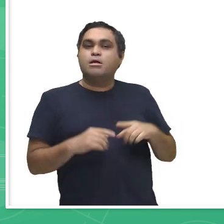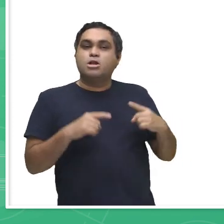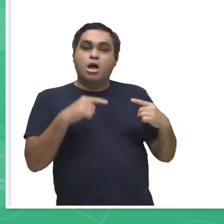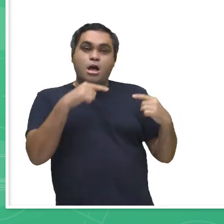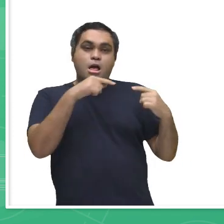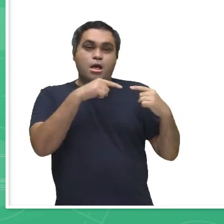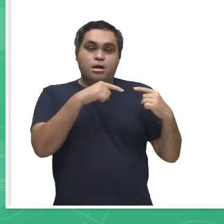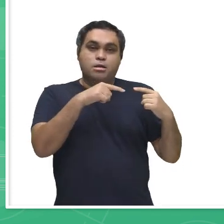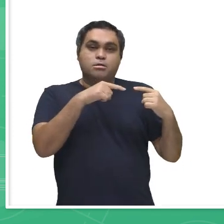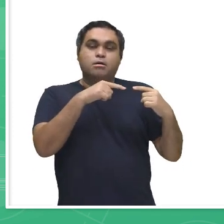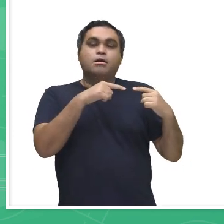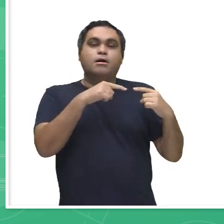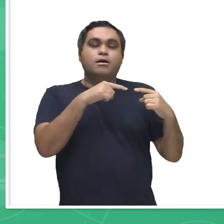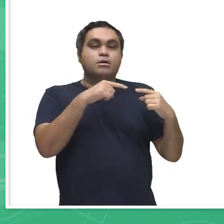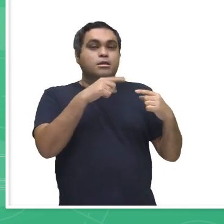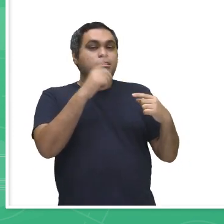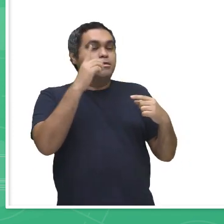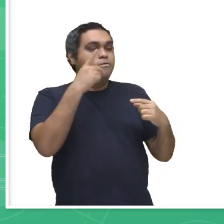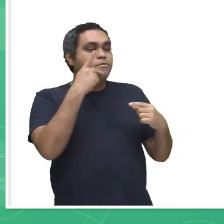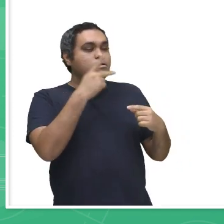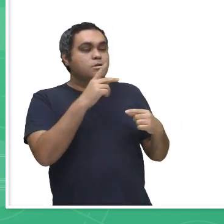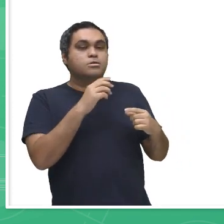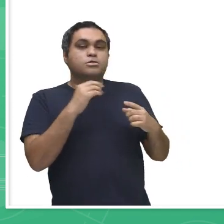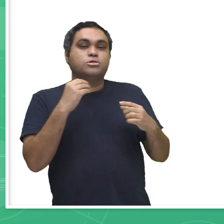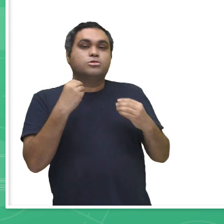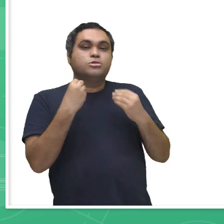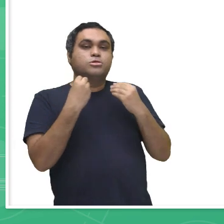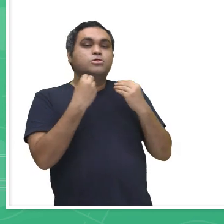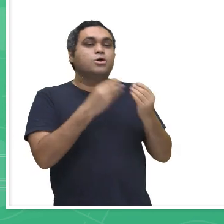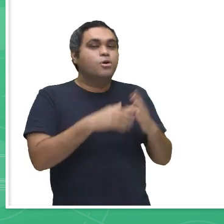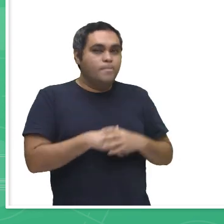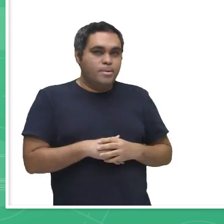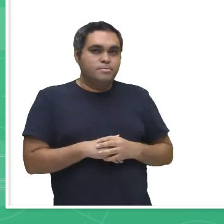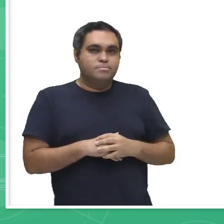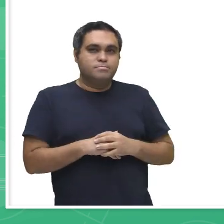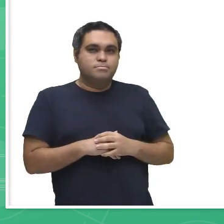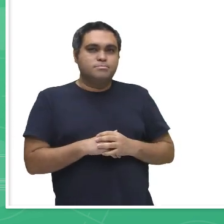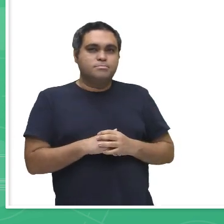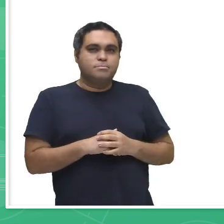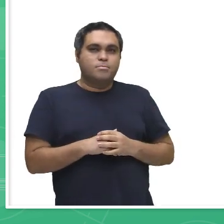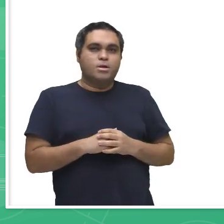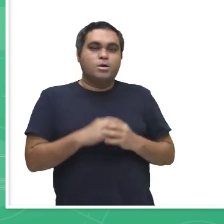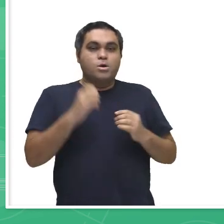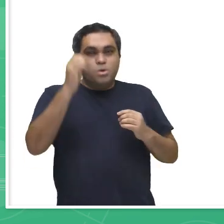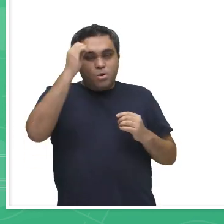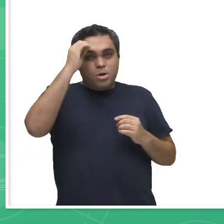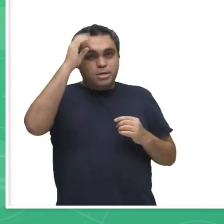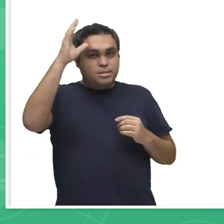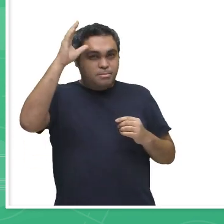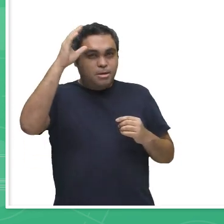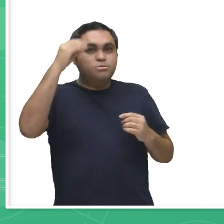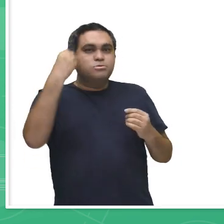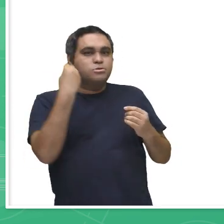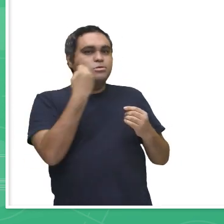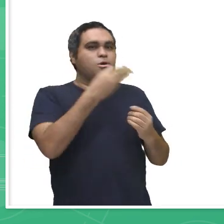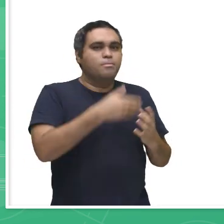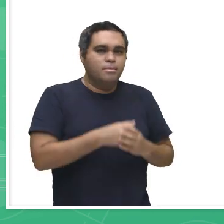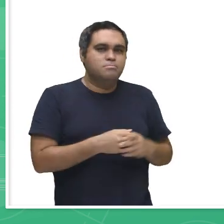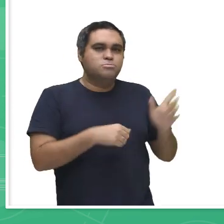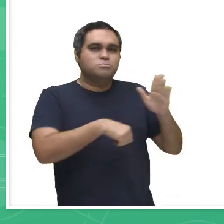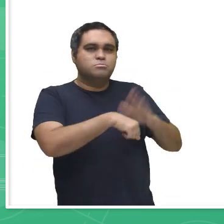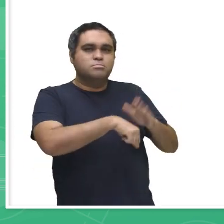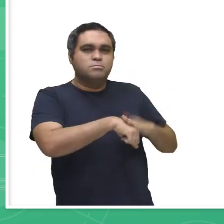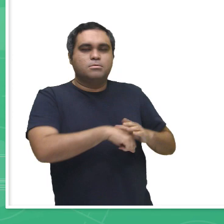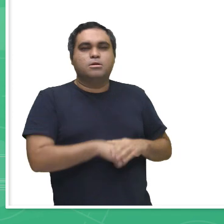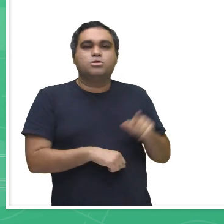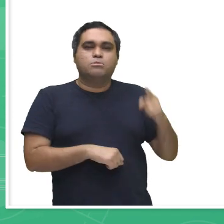dedo do homem e dizendo assim, toma, tô te devolvendo agora, te vira, né? Agora tu vai ter que pensar